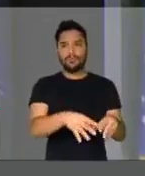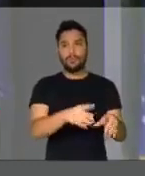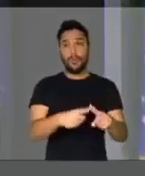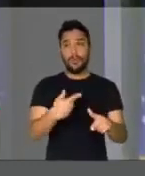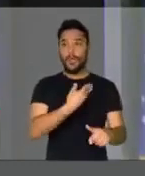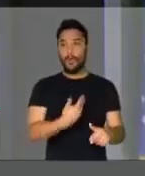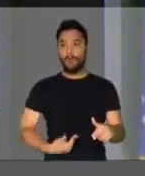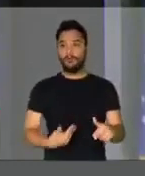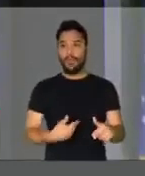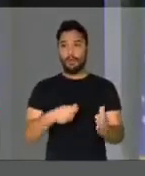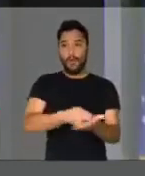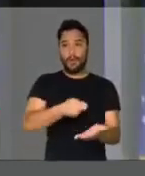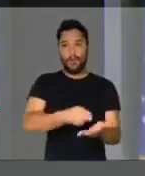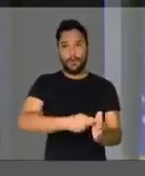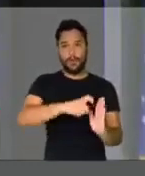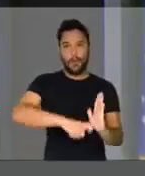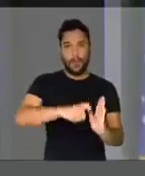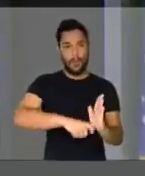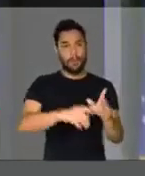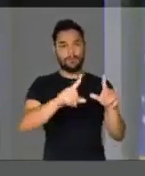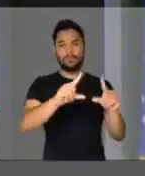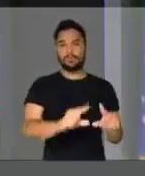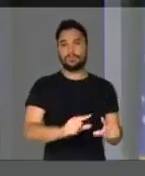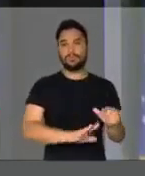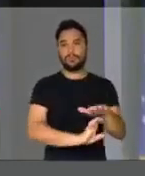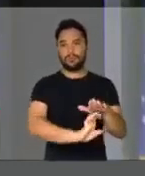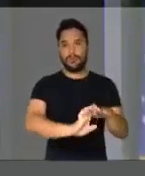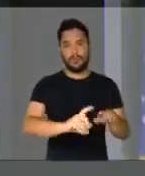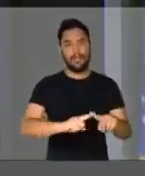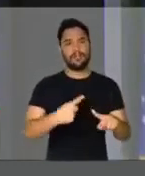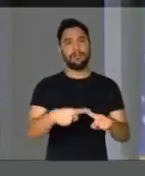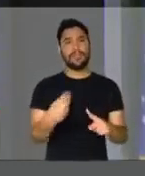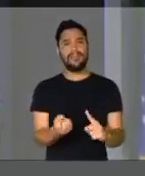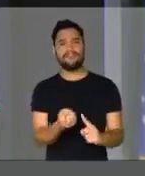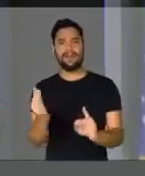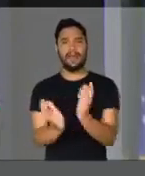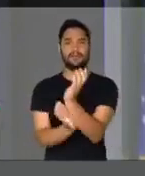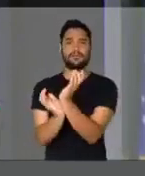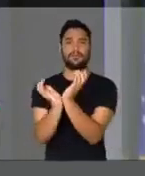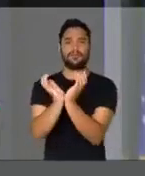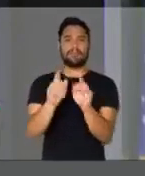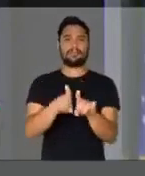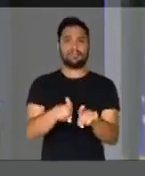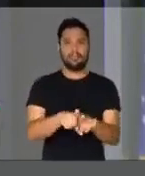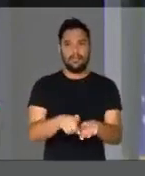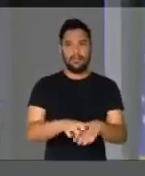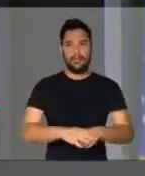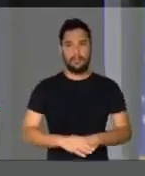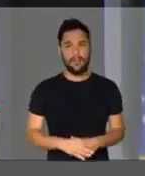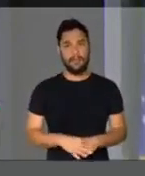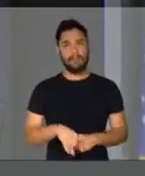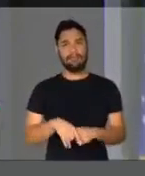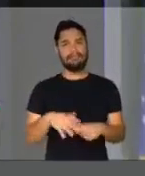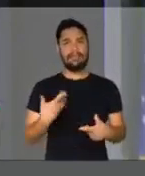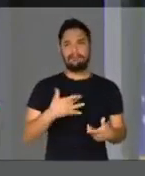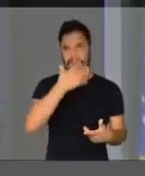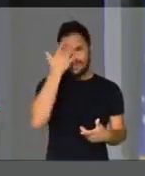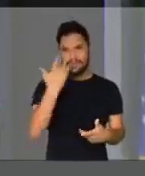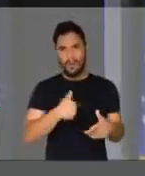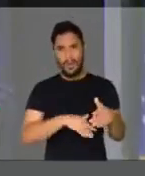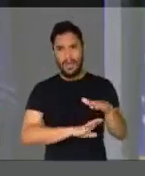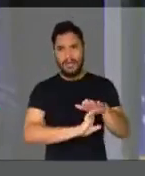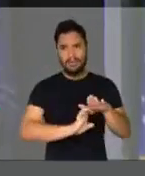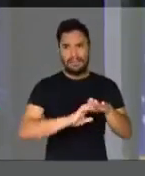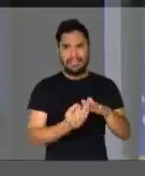devem, massacrados em seus sonhos e aspirações por uma burocracia maçante e aterrorizante que desestimulam qualquer jovem